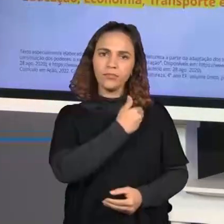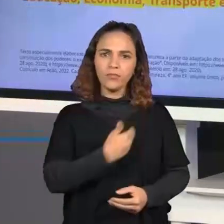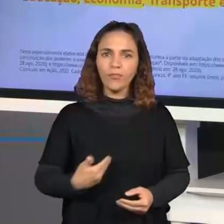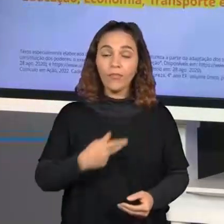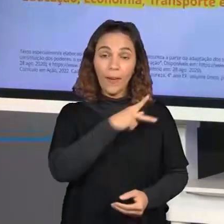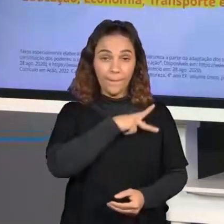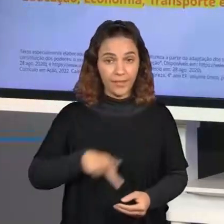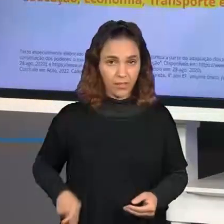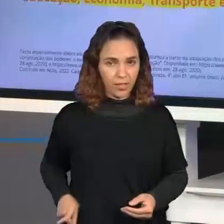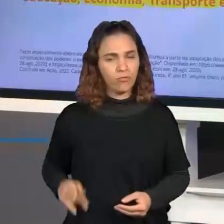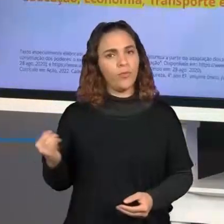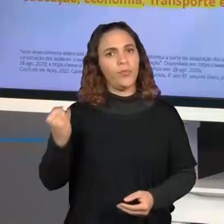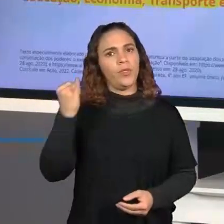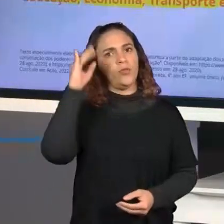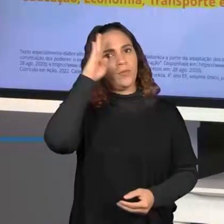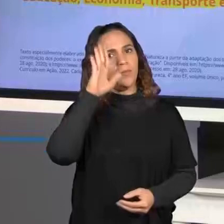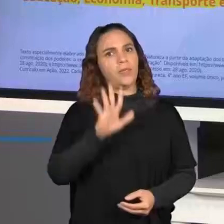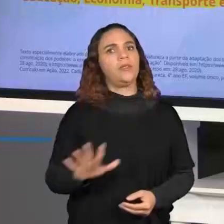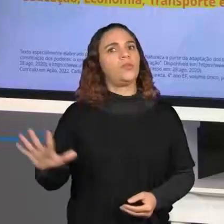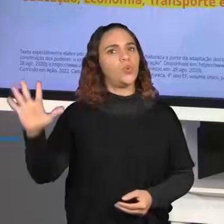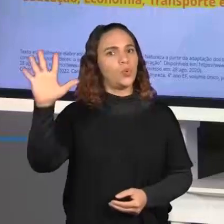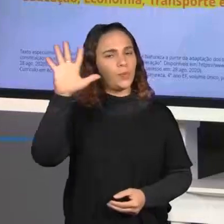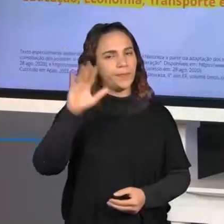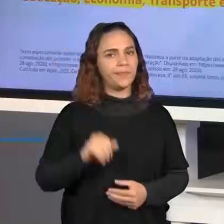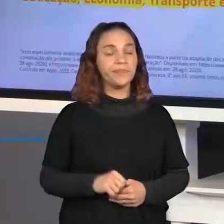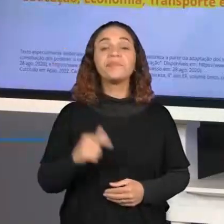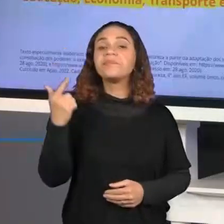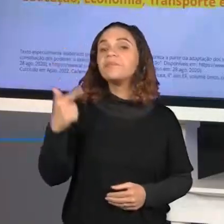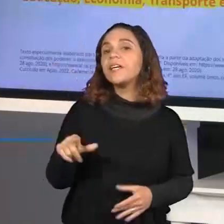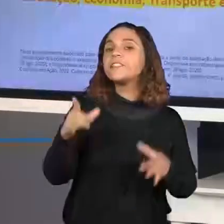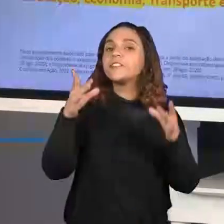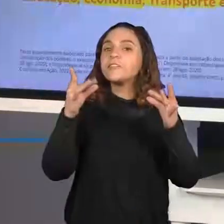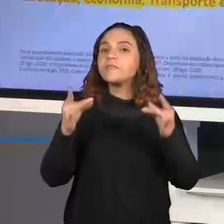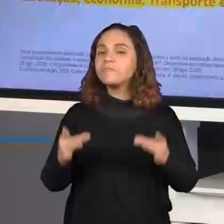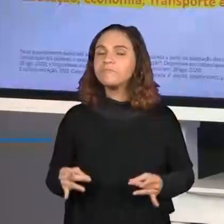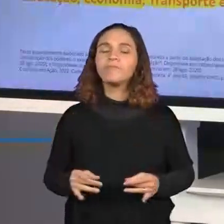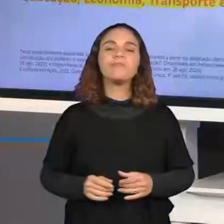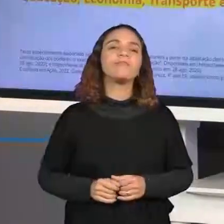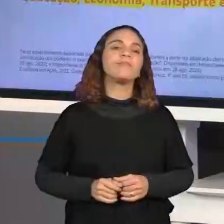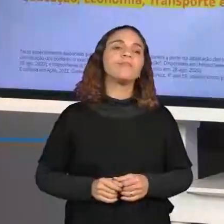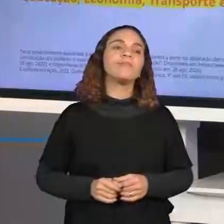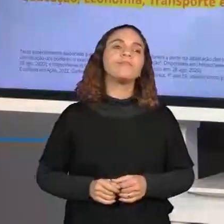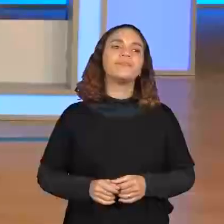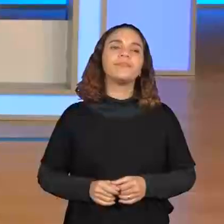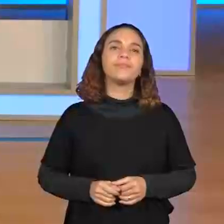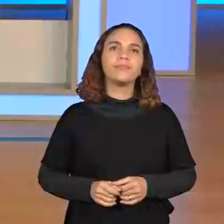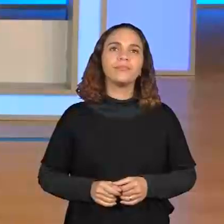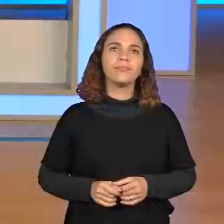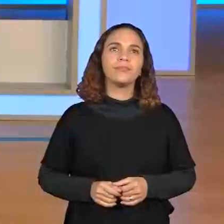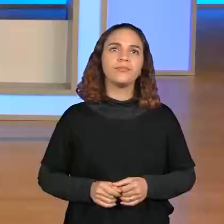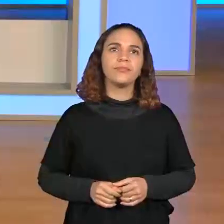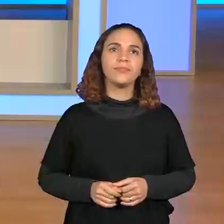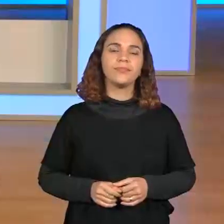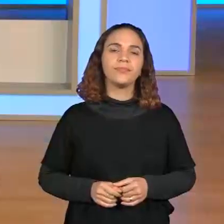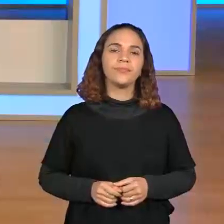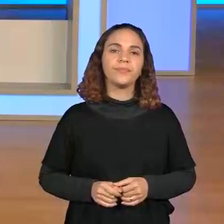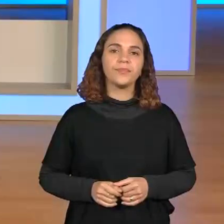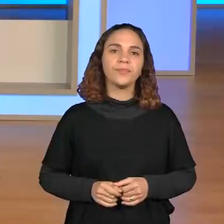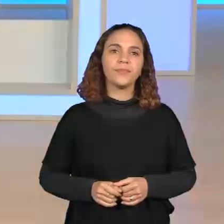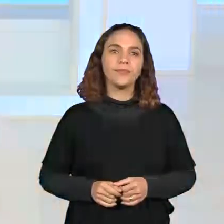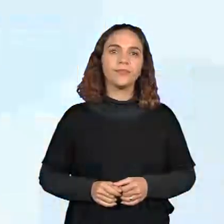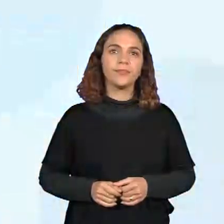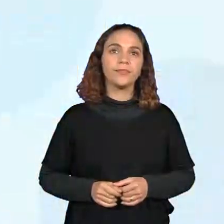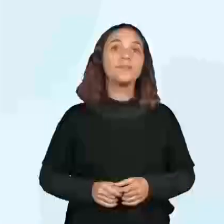importante para toda a nossa nação, para o Brasil. Mas vamos saber um pouquinho mais sobre o poder executivo? Vem cá, vamos na tela. Olha só,